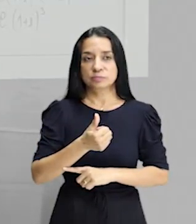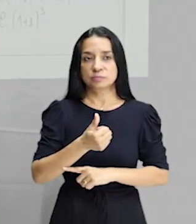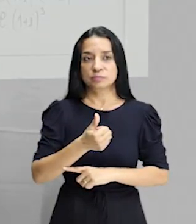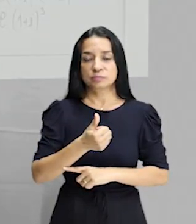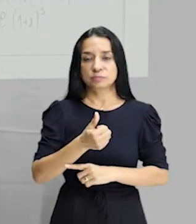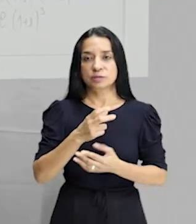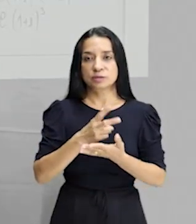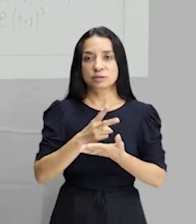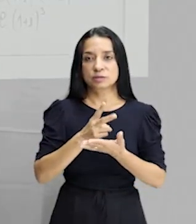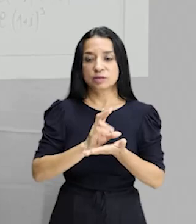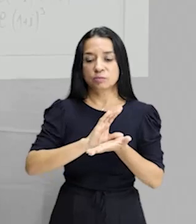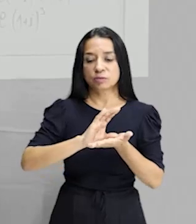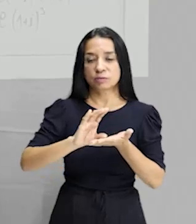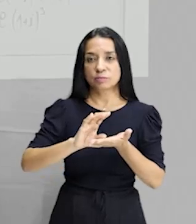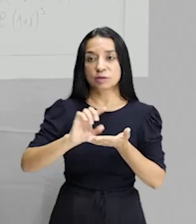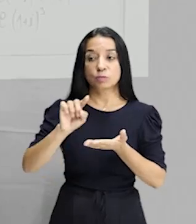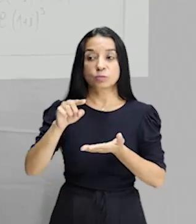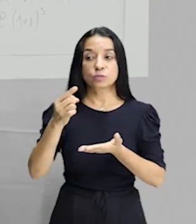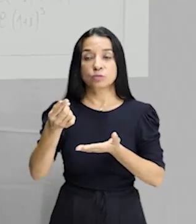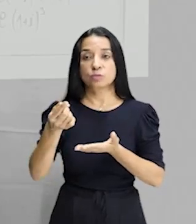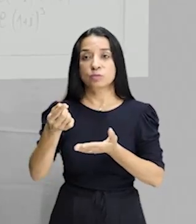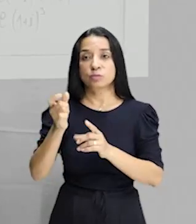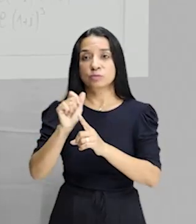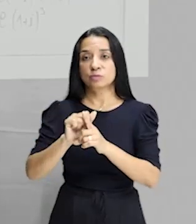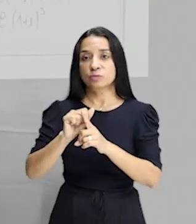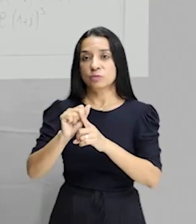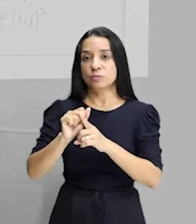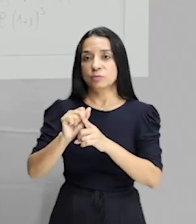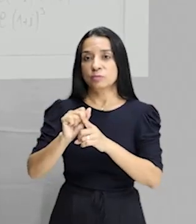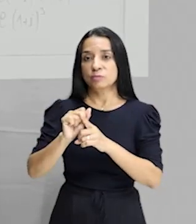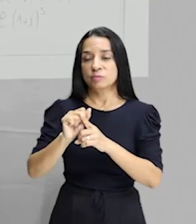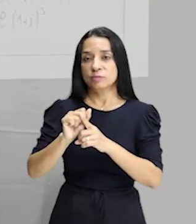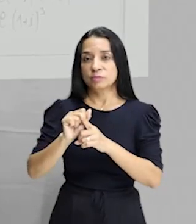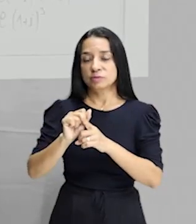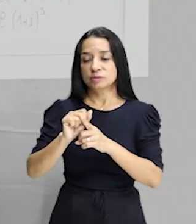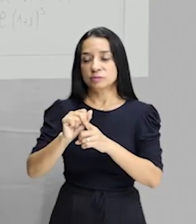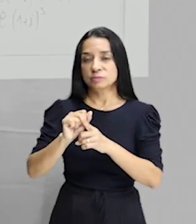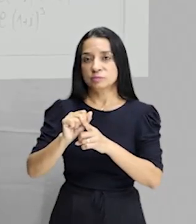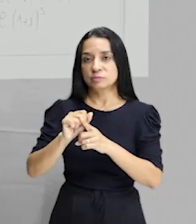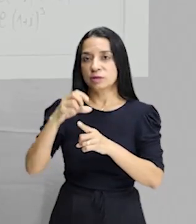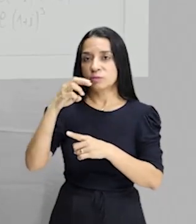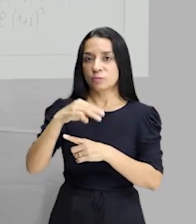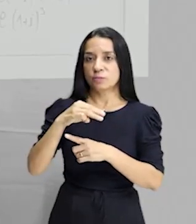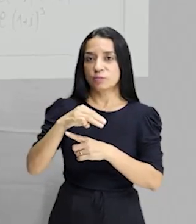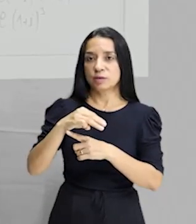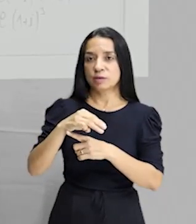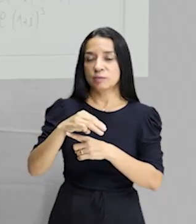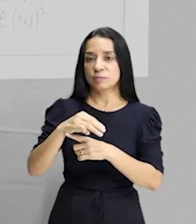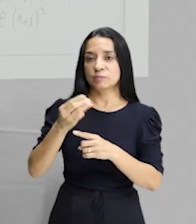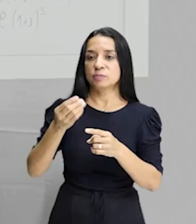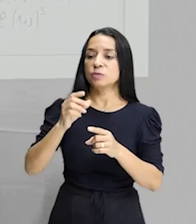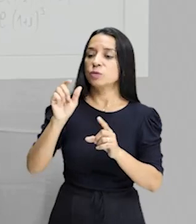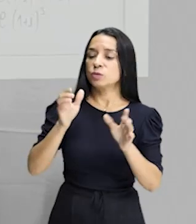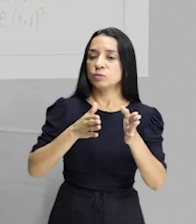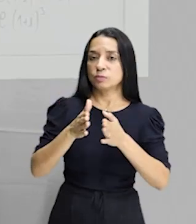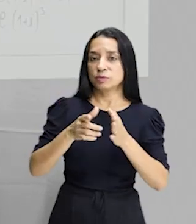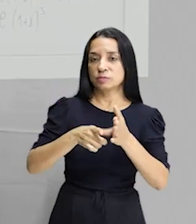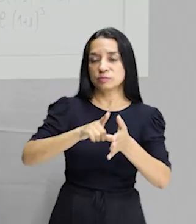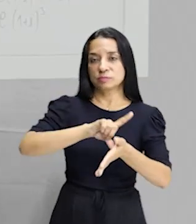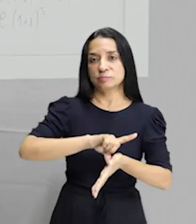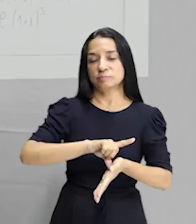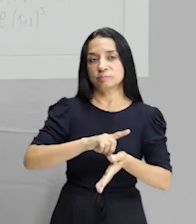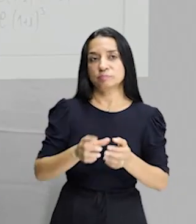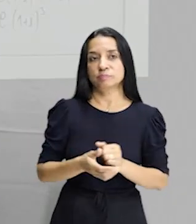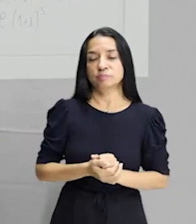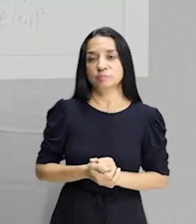sempre o capital do próximo período é o montante do período anterior então no segundo período você vai ter um montante